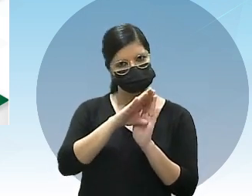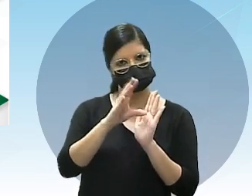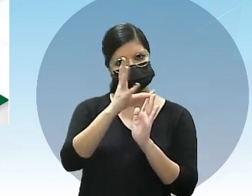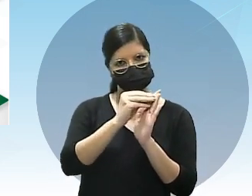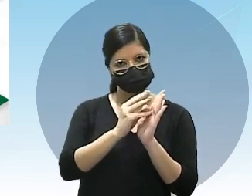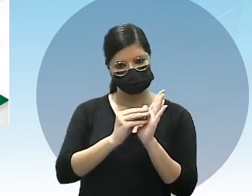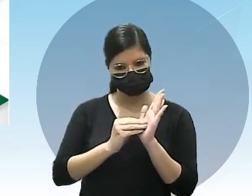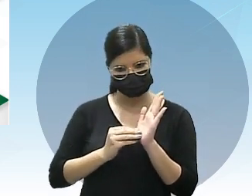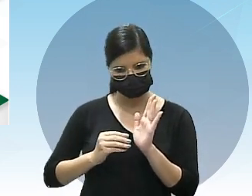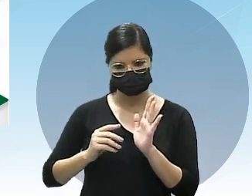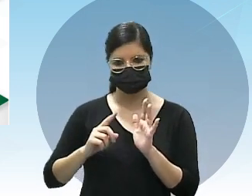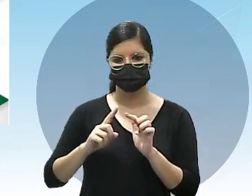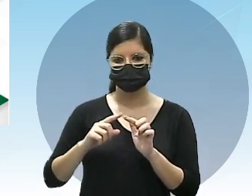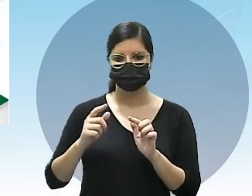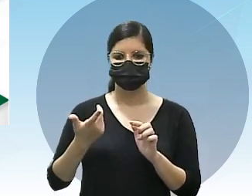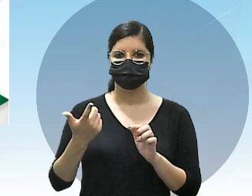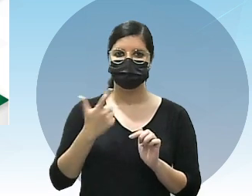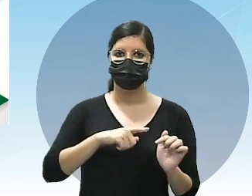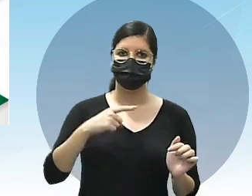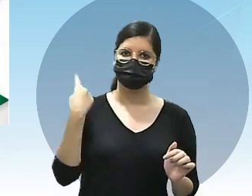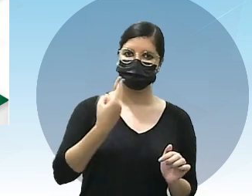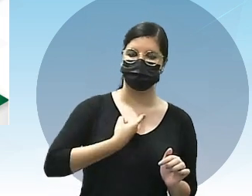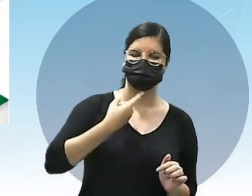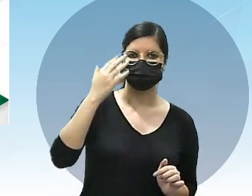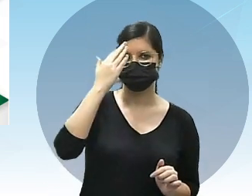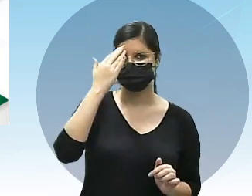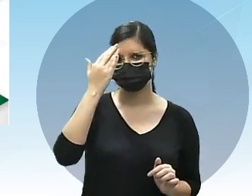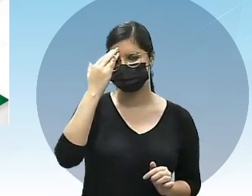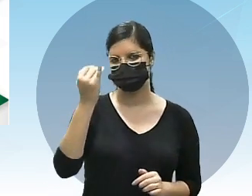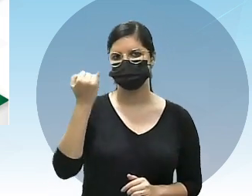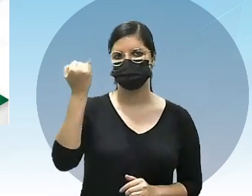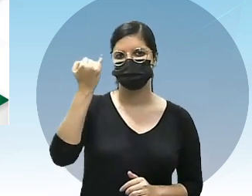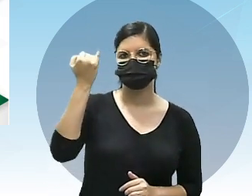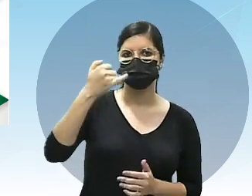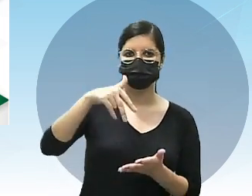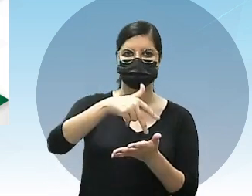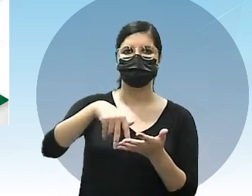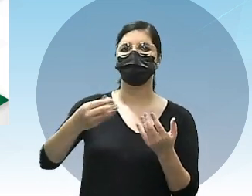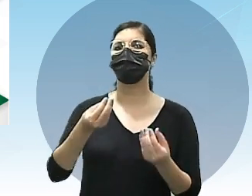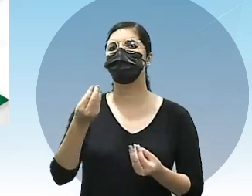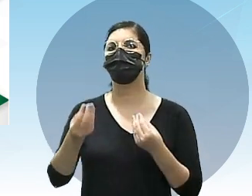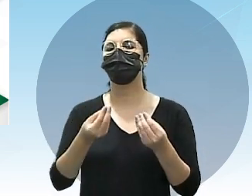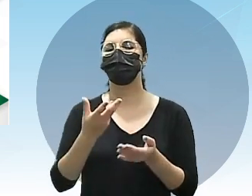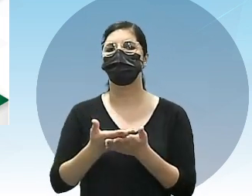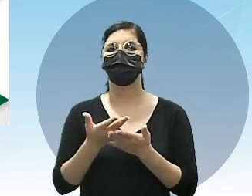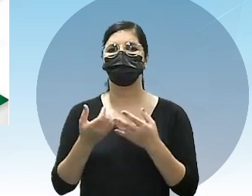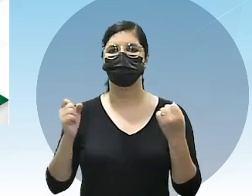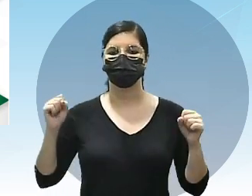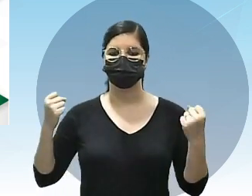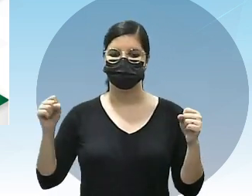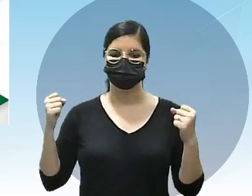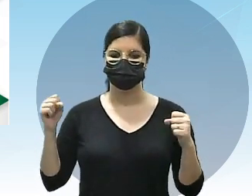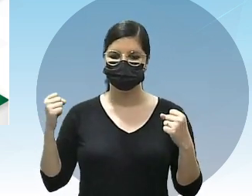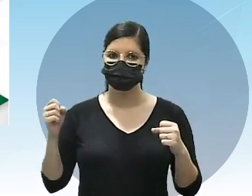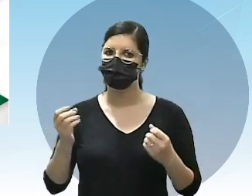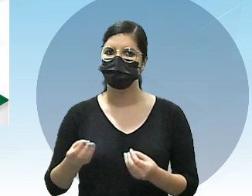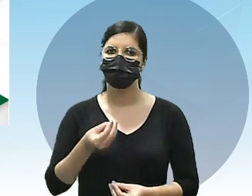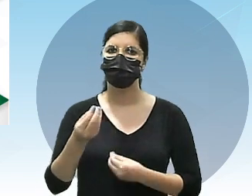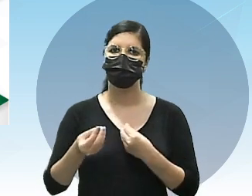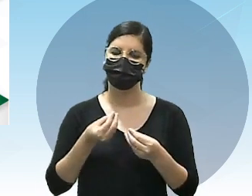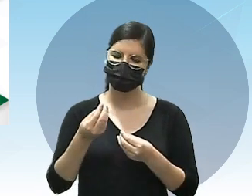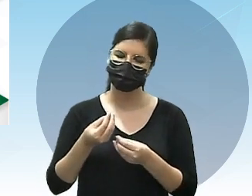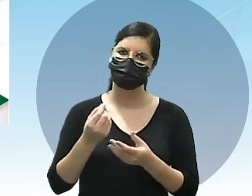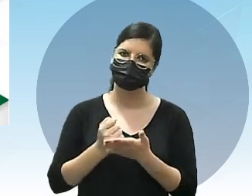inscrevam para enviar aí como é possível a gente compreender a importância da dança dentro da aula de Educação Física como é que a dança